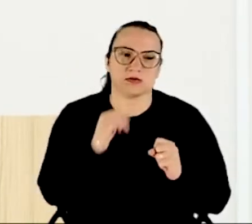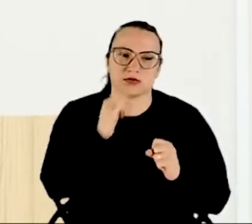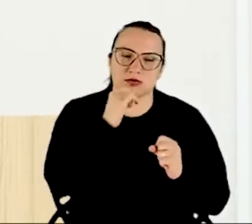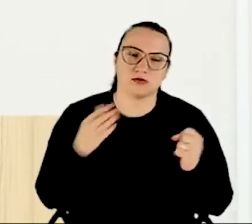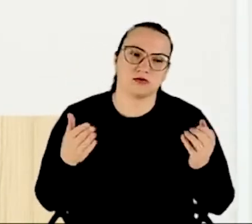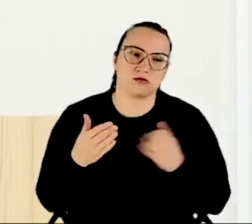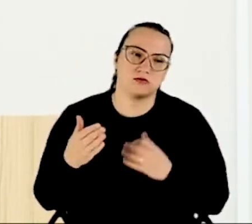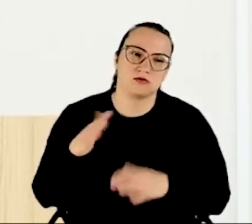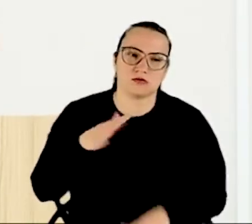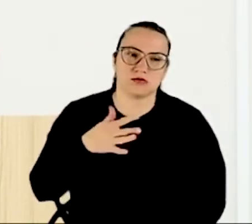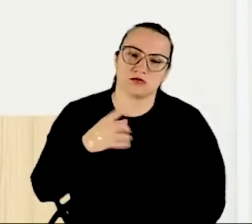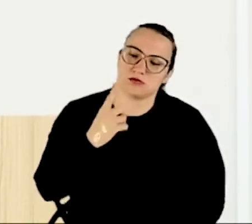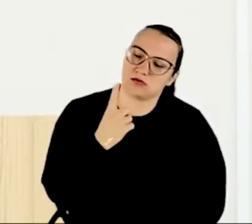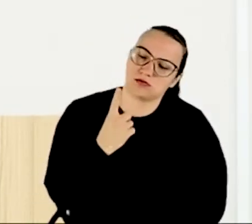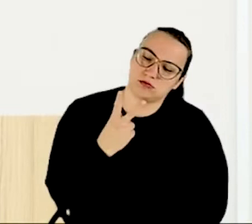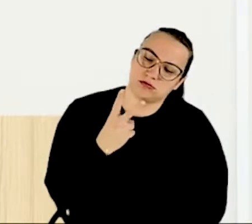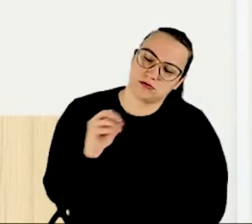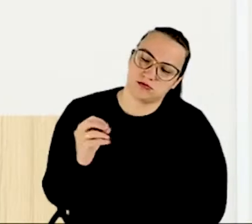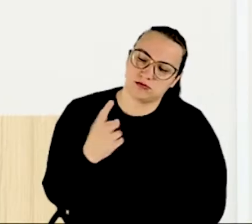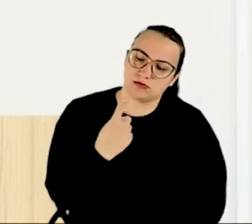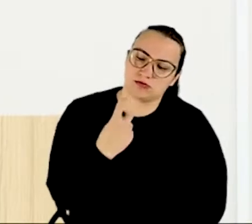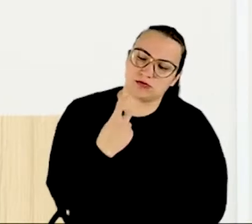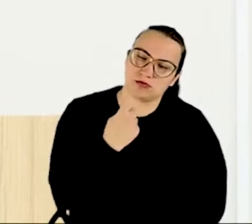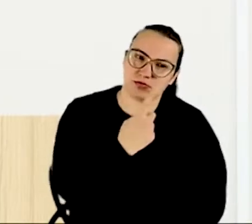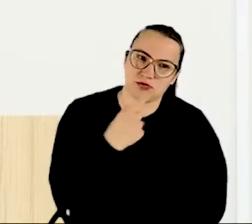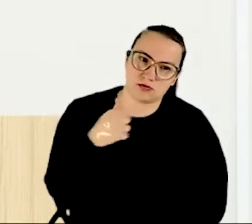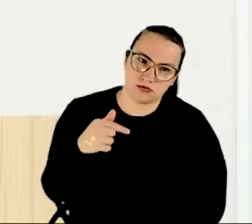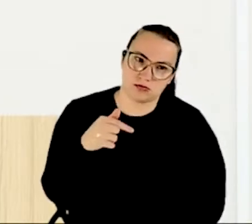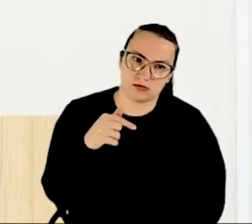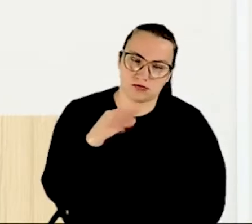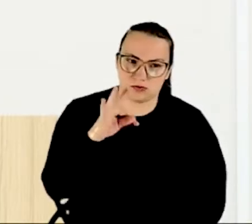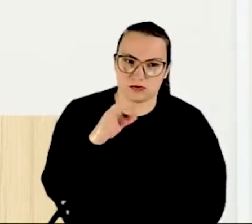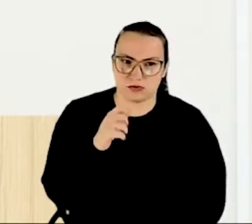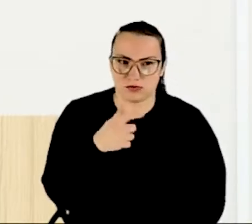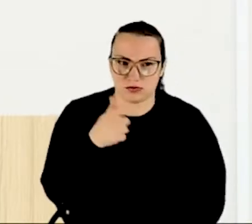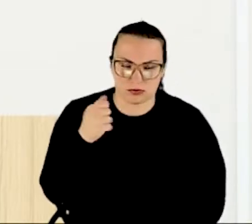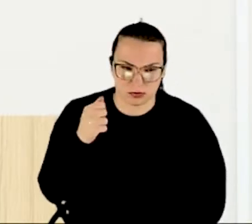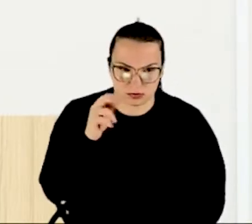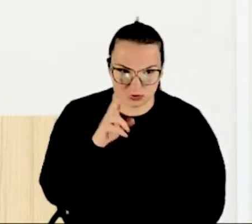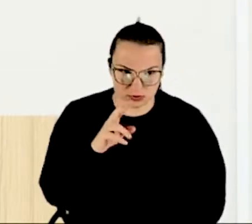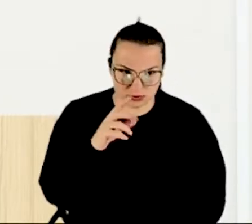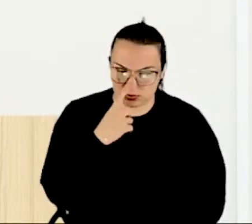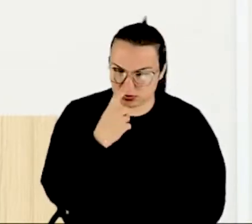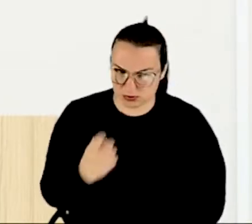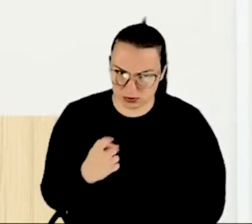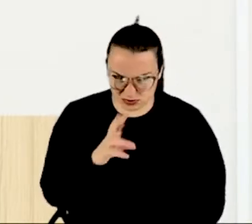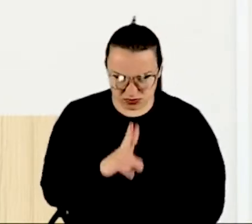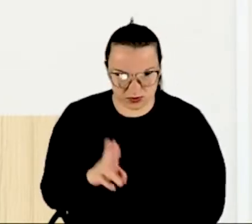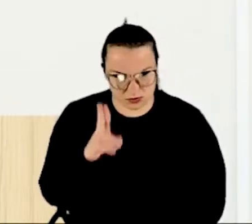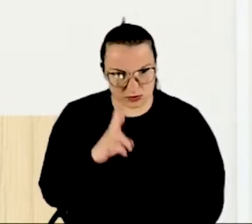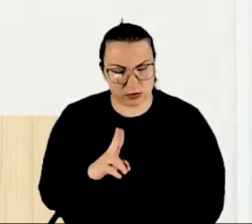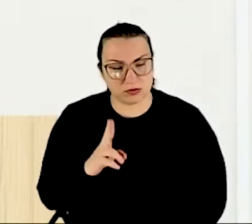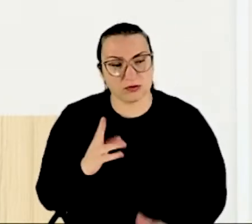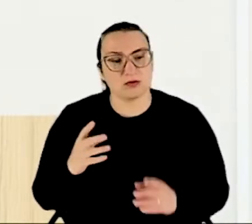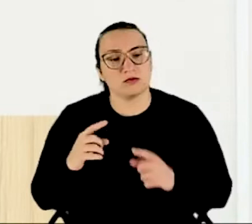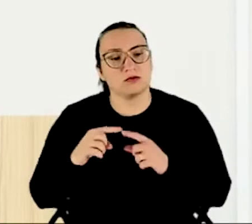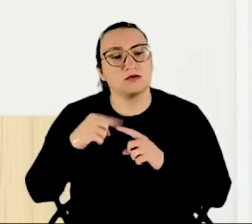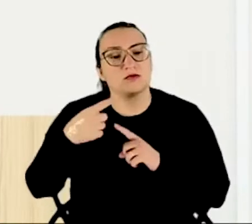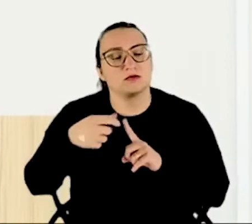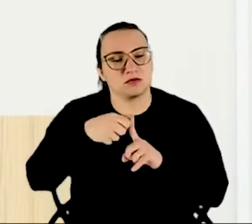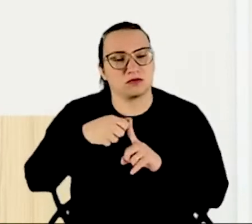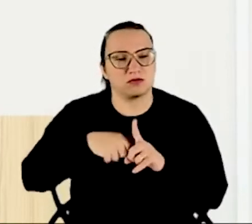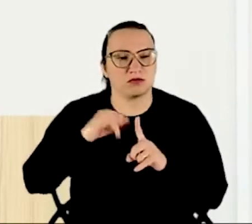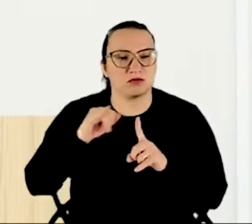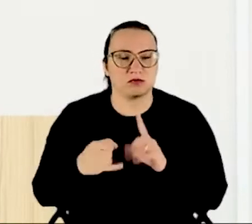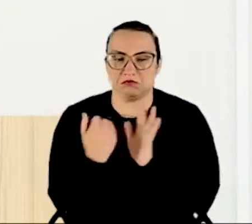paga em torno de 120 ou 117 reais na taxa de lixo, que ele usa aí, ele vai passar a pagar a partir do ano que vem muito